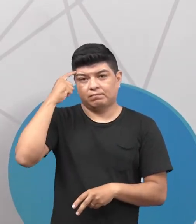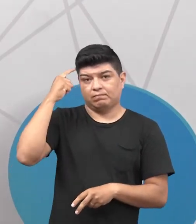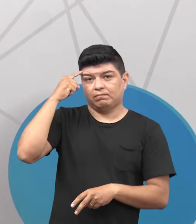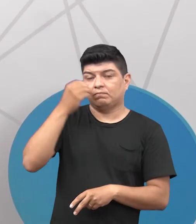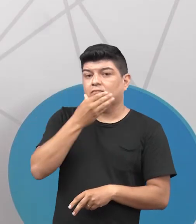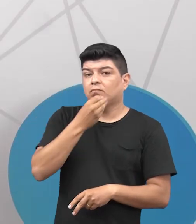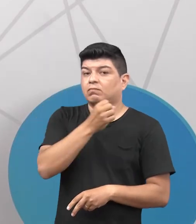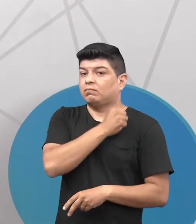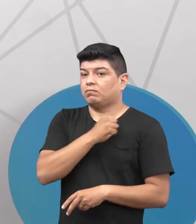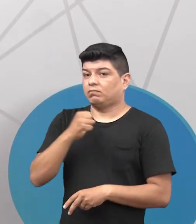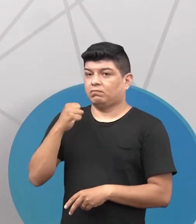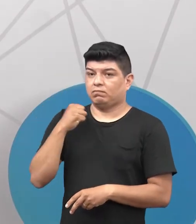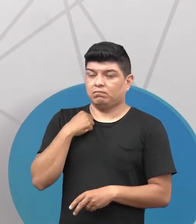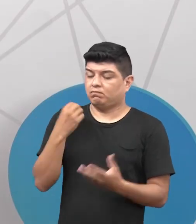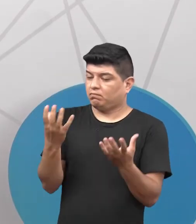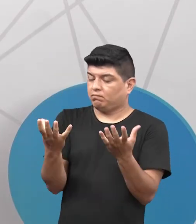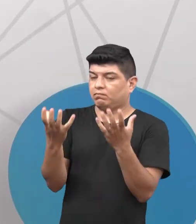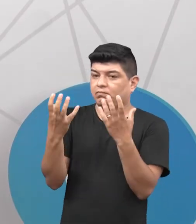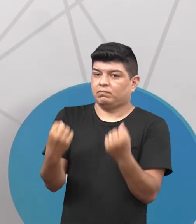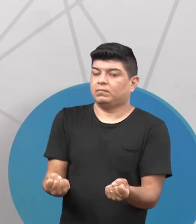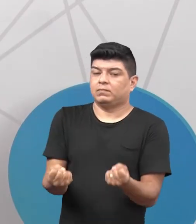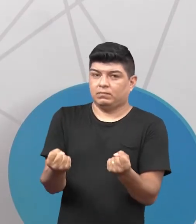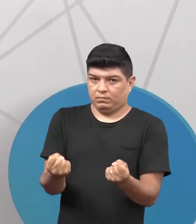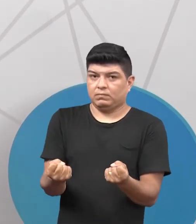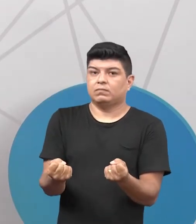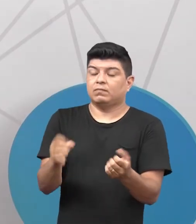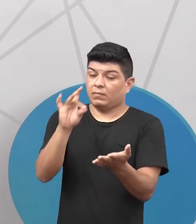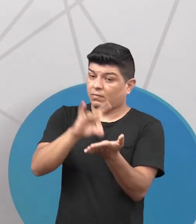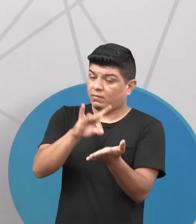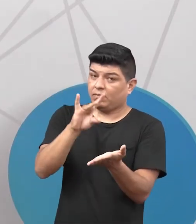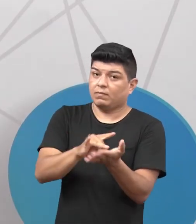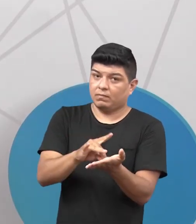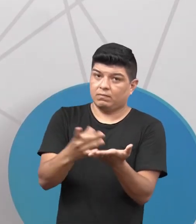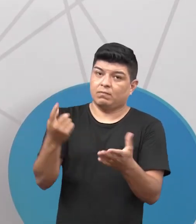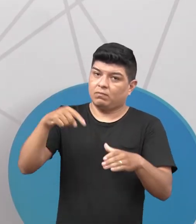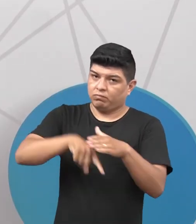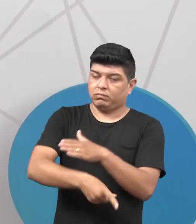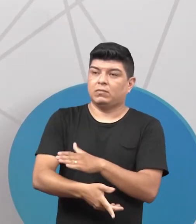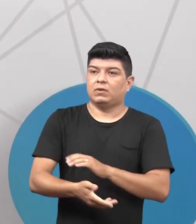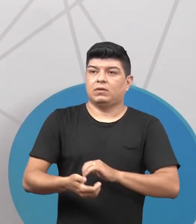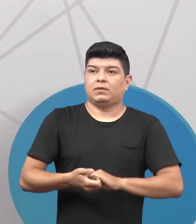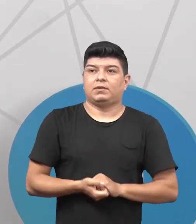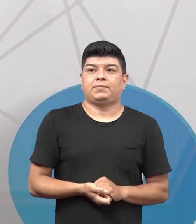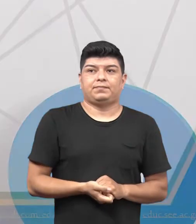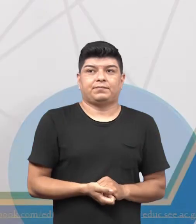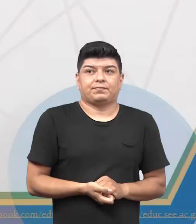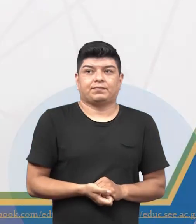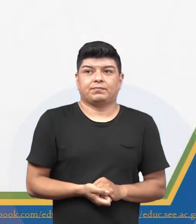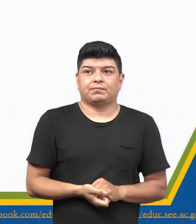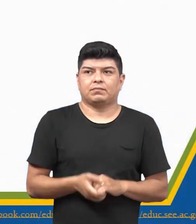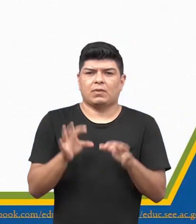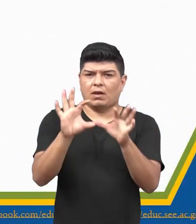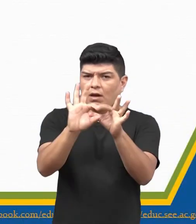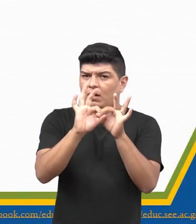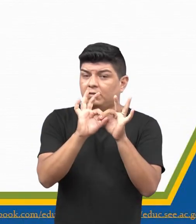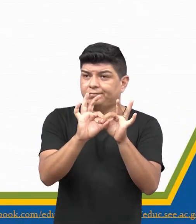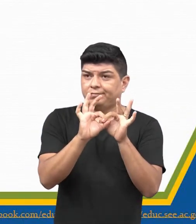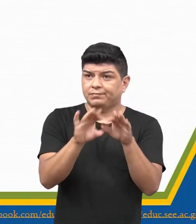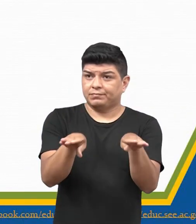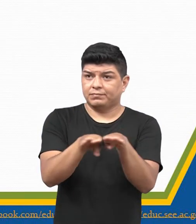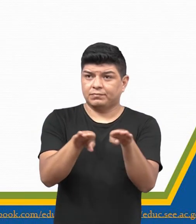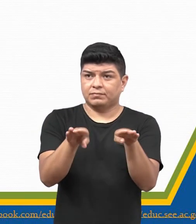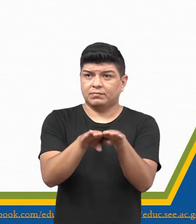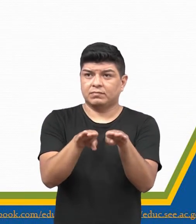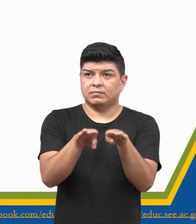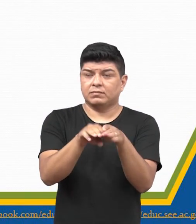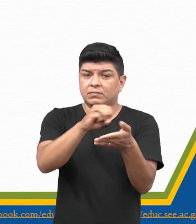que ele não admite contradição dentro daquilo que verdadeiramente se aprofunda. Agora, é ligado também, então,